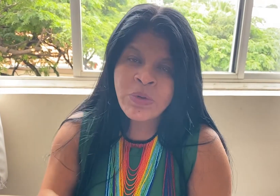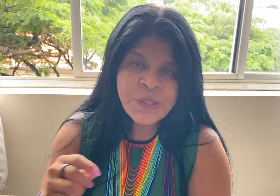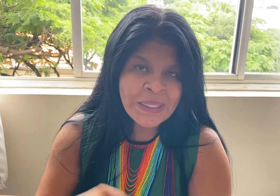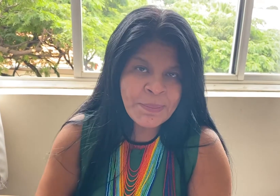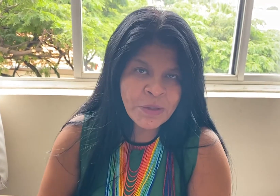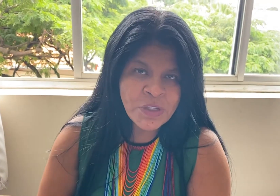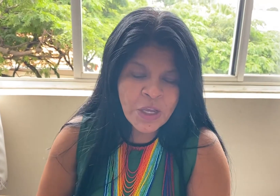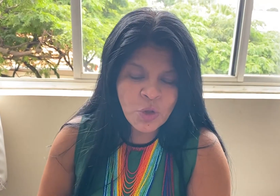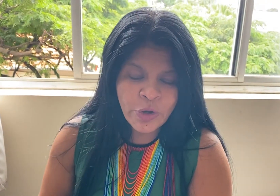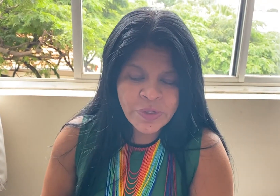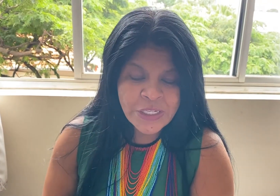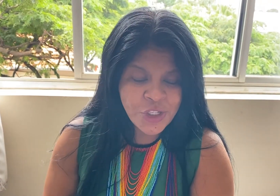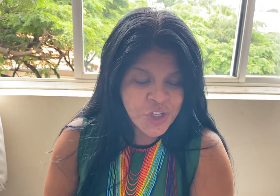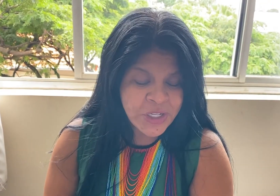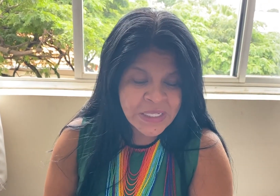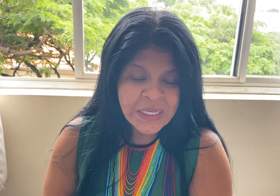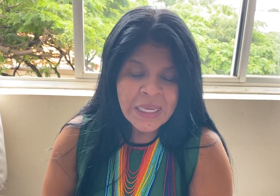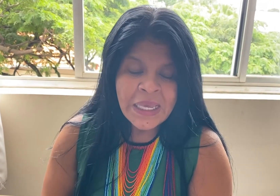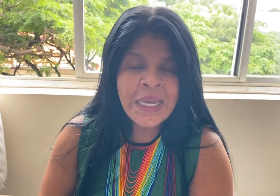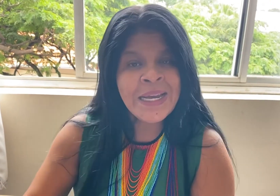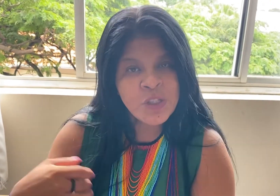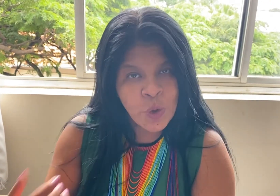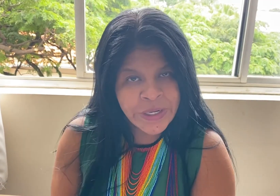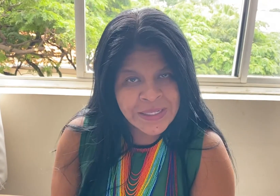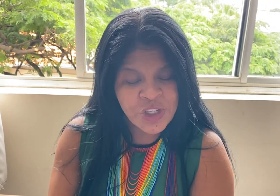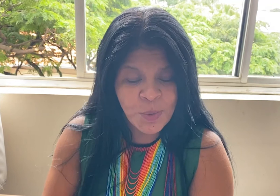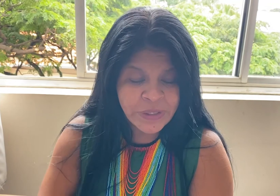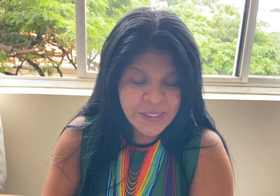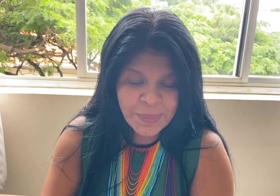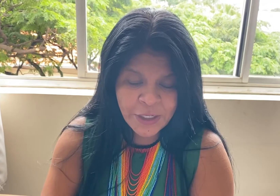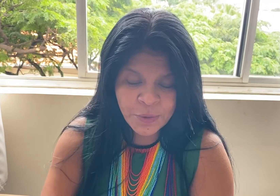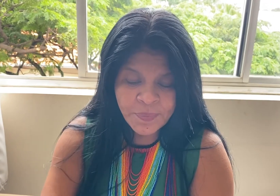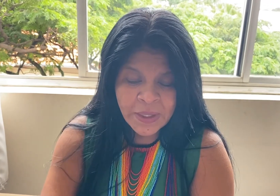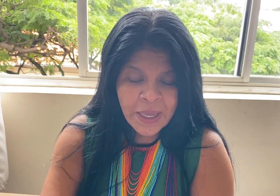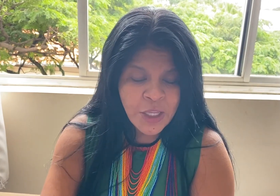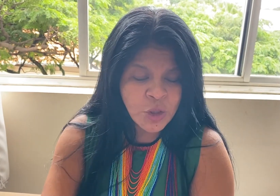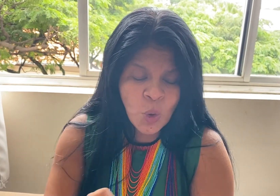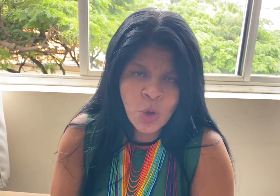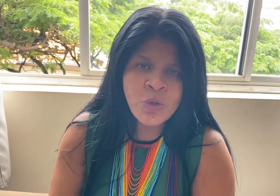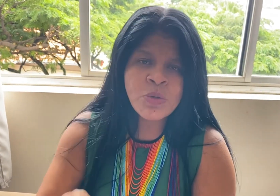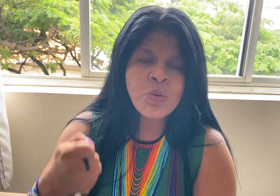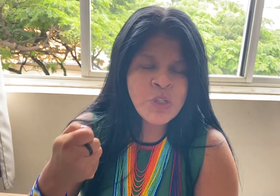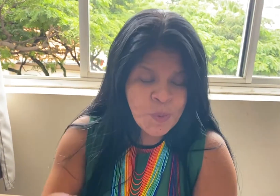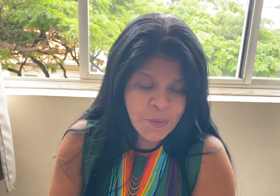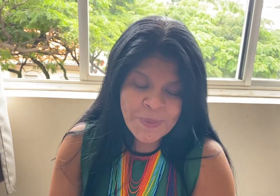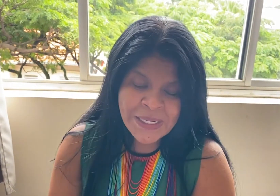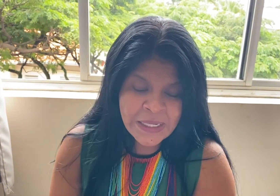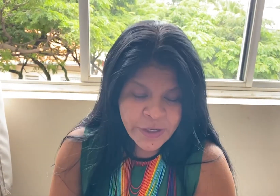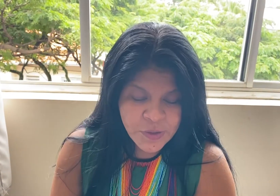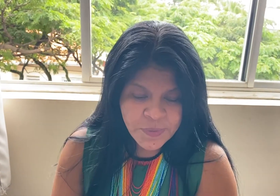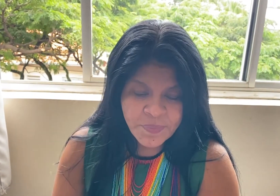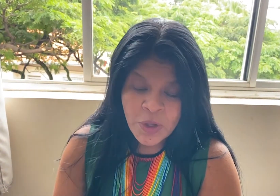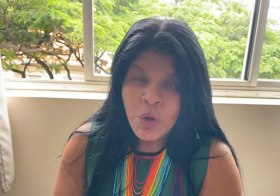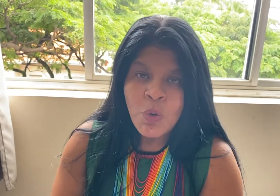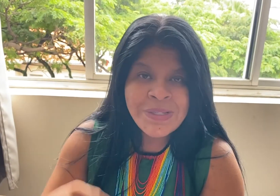avaliou o desmatamento nos territórios indígenas e nas zonas de amortecimento em todos os biomas